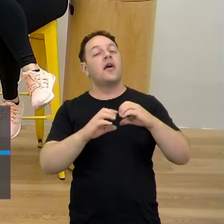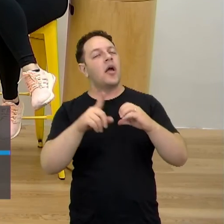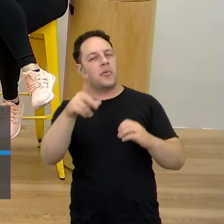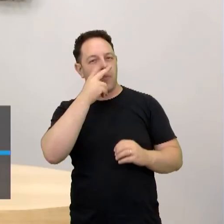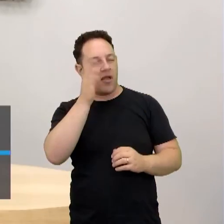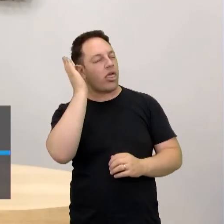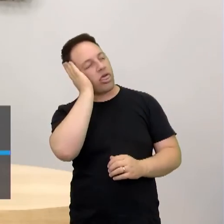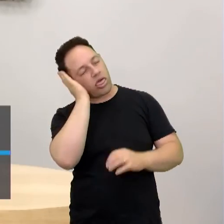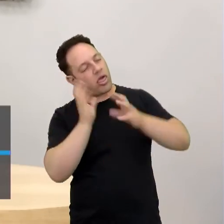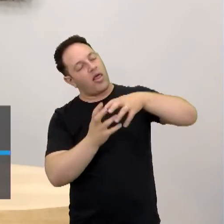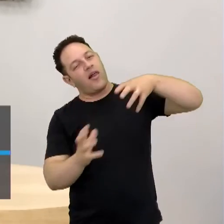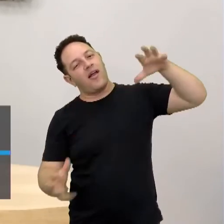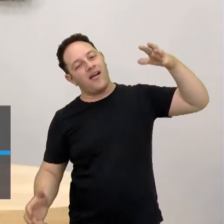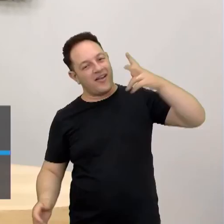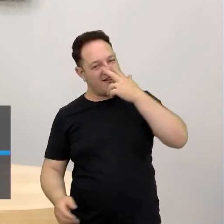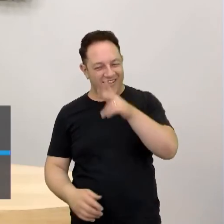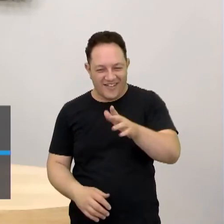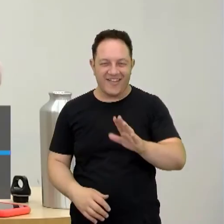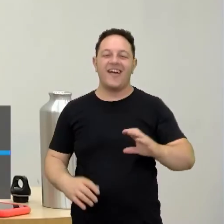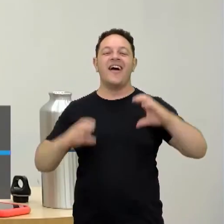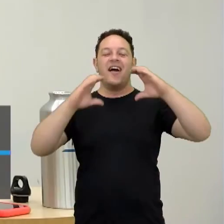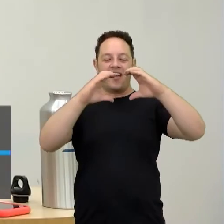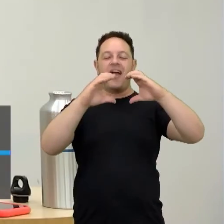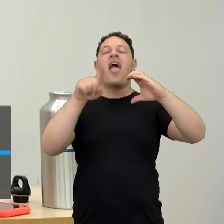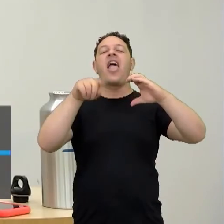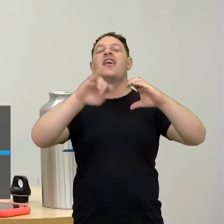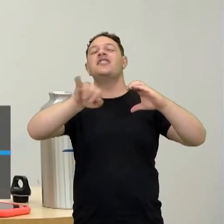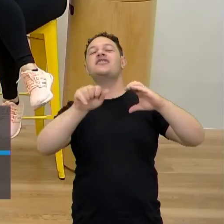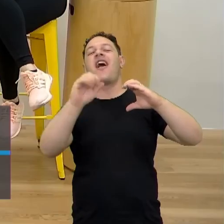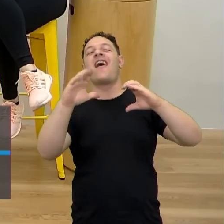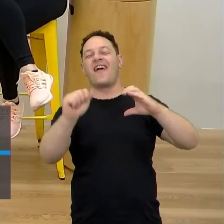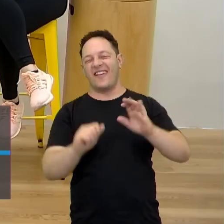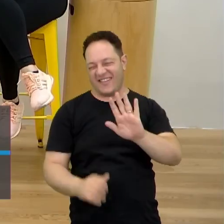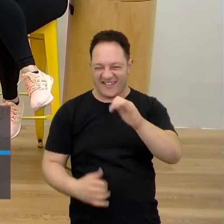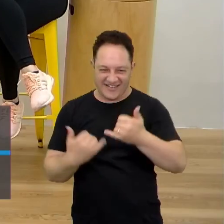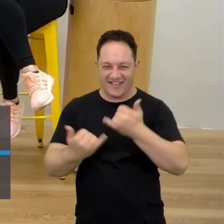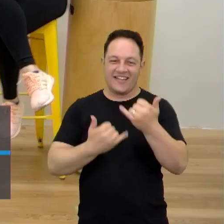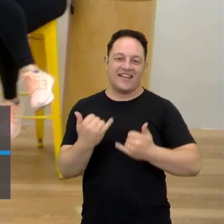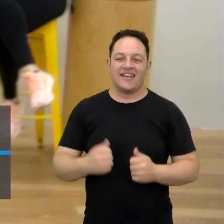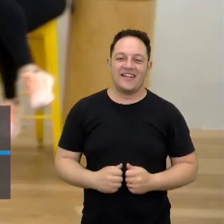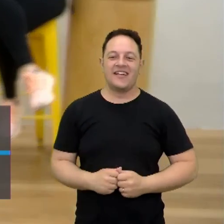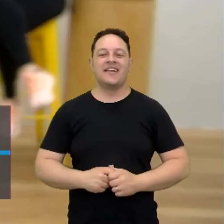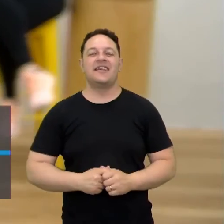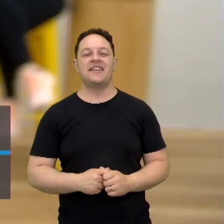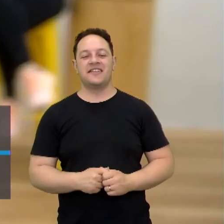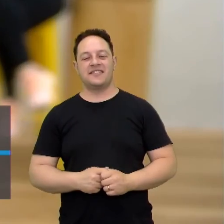ter dormido até meio. Para ele é uma jaca. Então, uma jaca pra vocês. Aí, aí, ó.